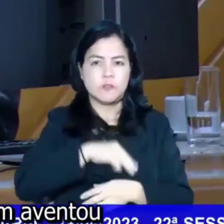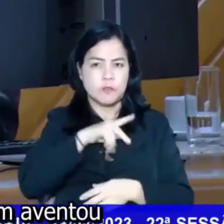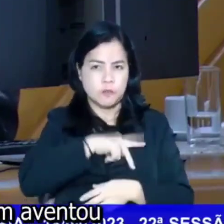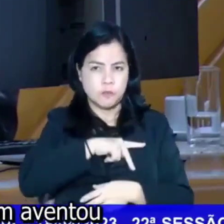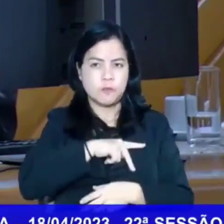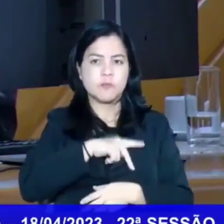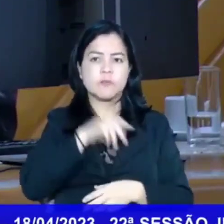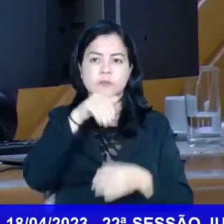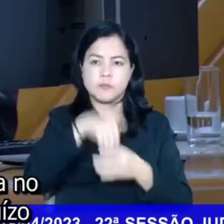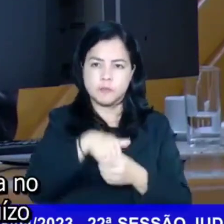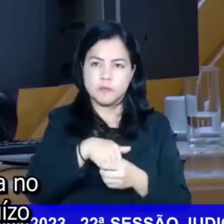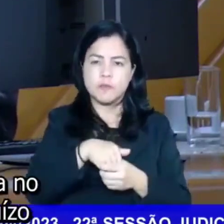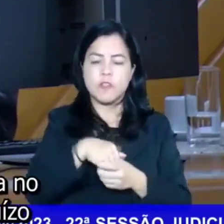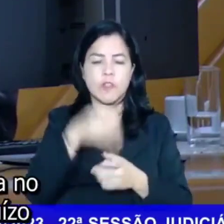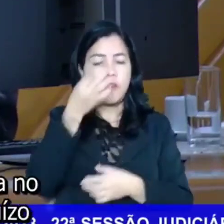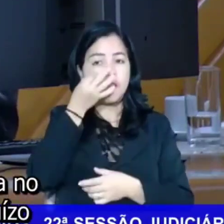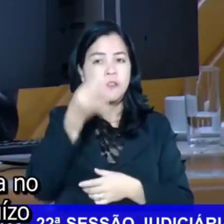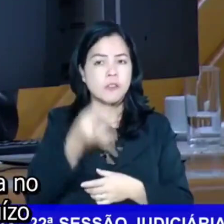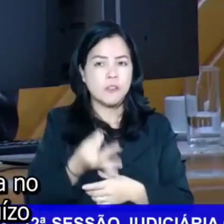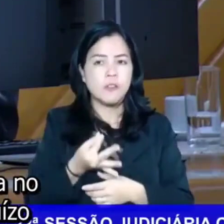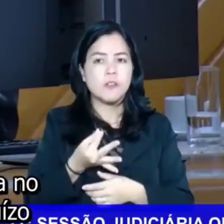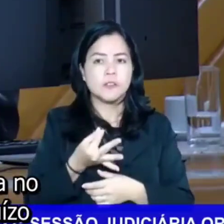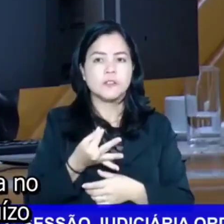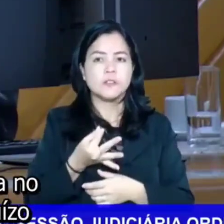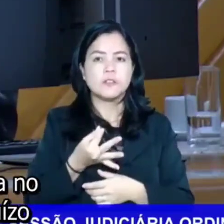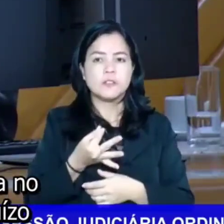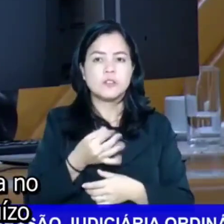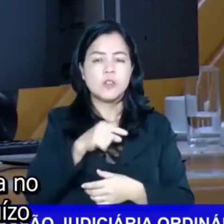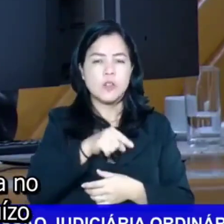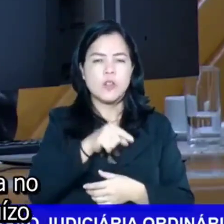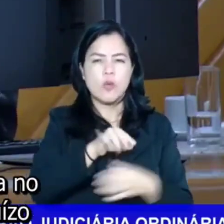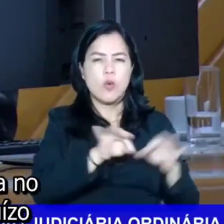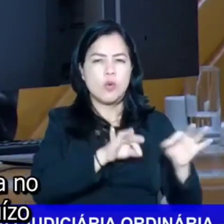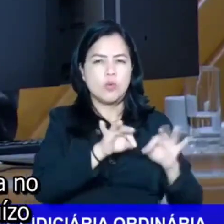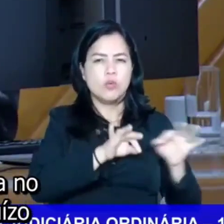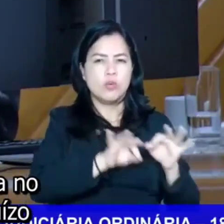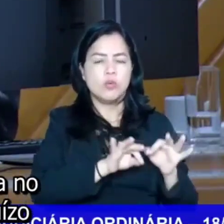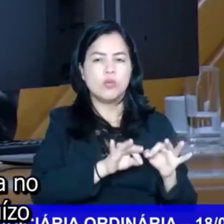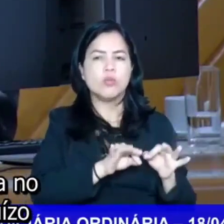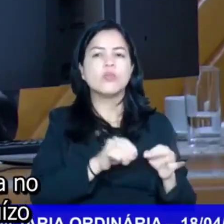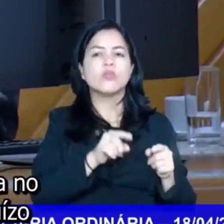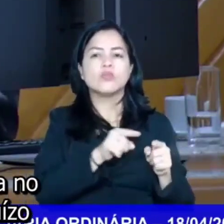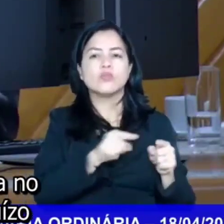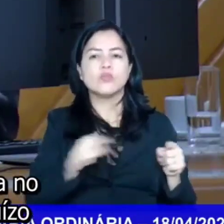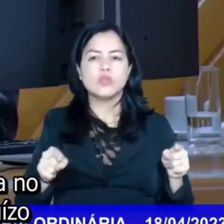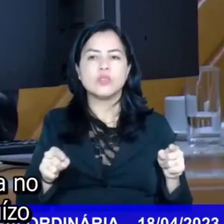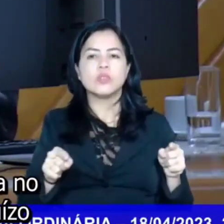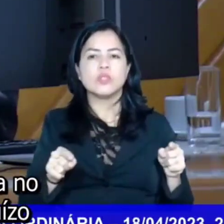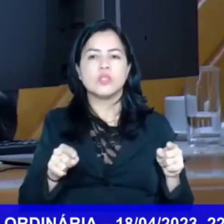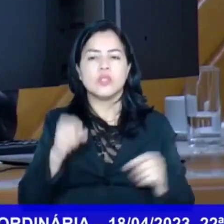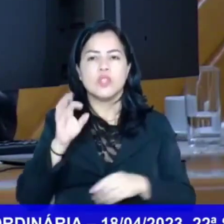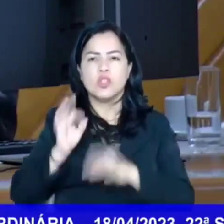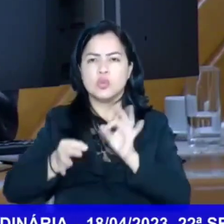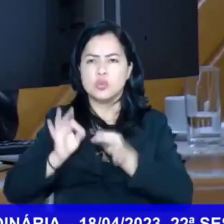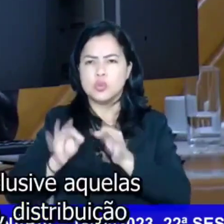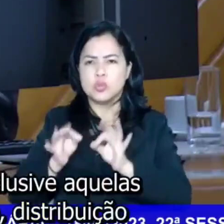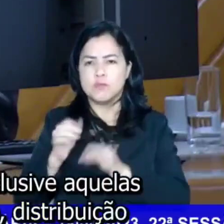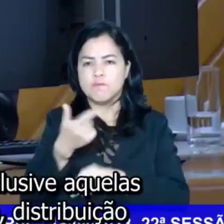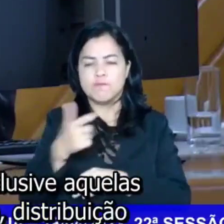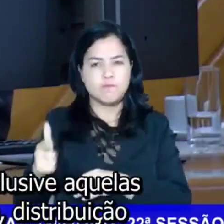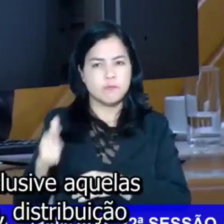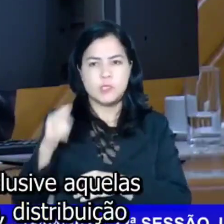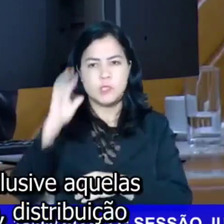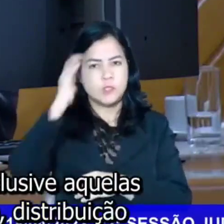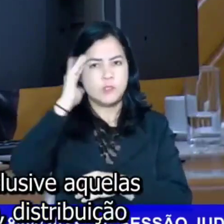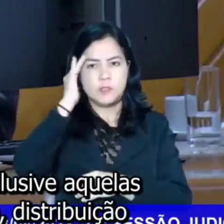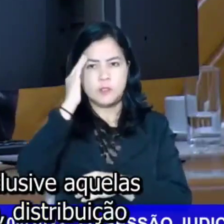também aventou, inicialmente, quando o feito ainda tramitava no período eleitoral, da incompetência do juízo para